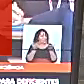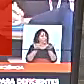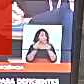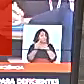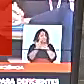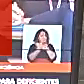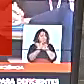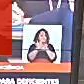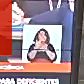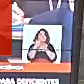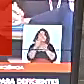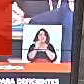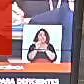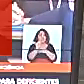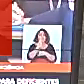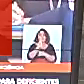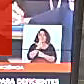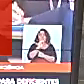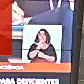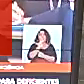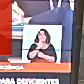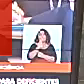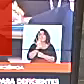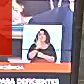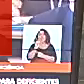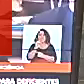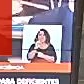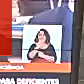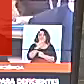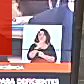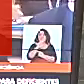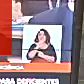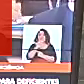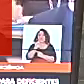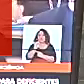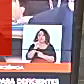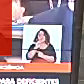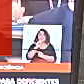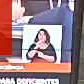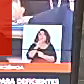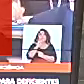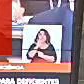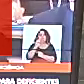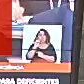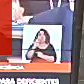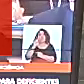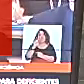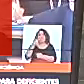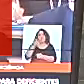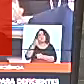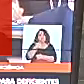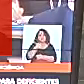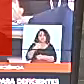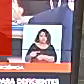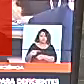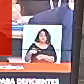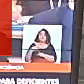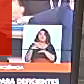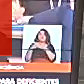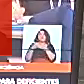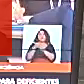Roberto Carlos Pinto, vice-presidente do Conselho Estadual de Defesa de Direitos de Pessoas com Deficiência